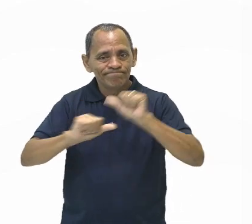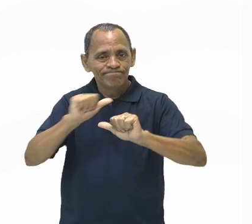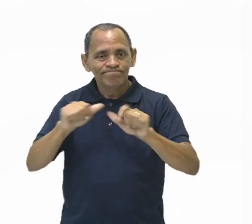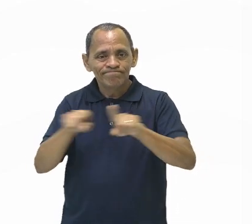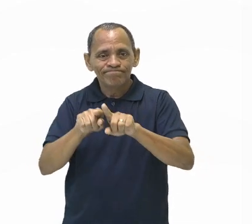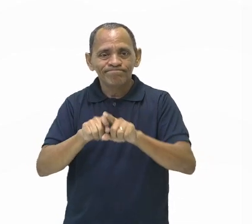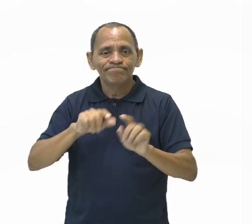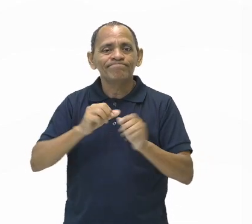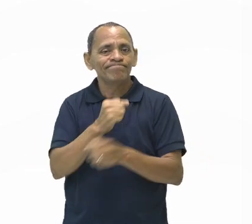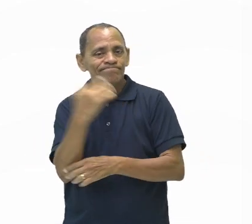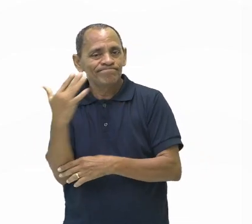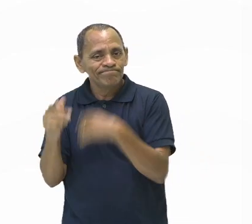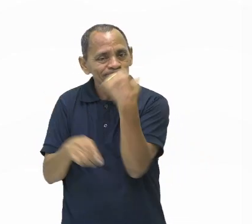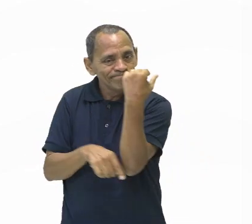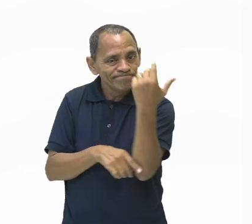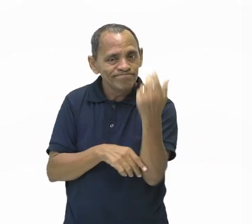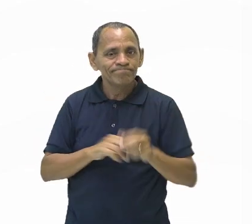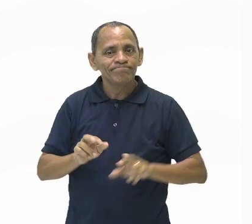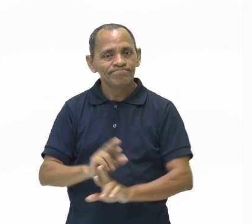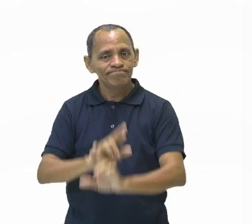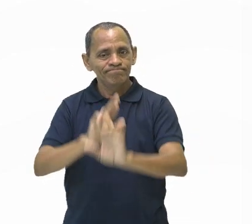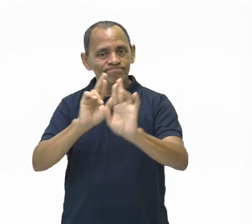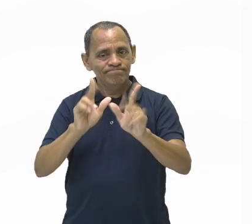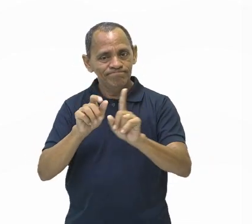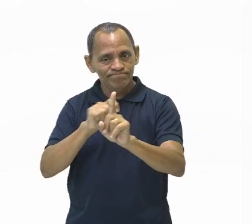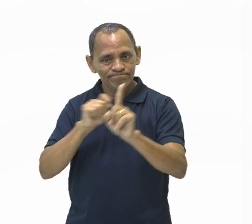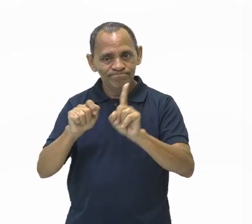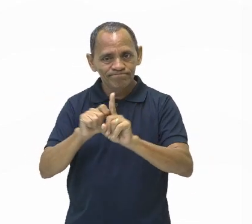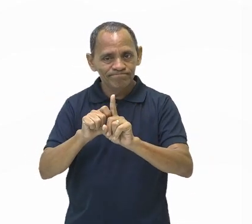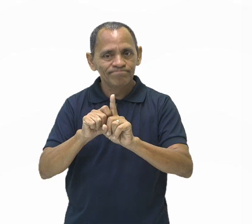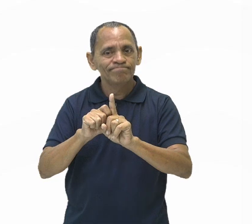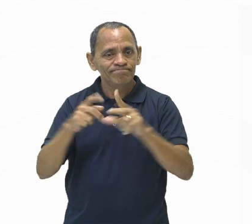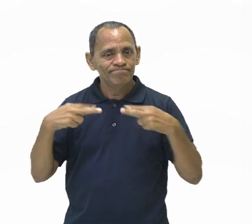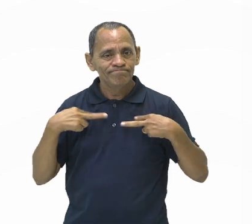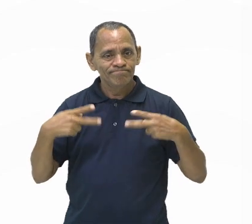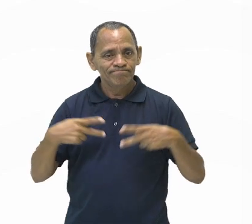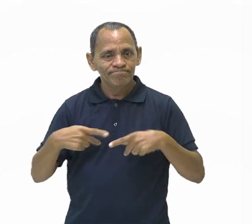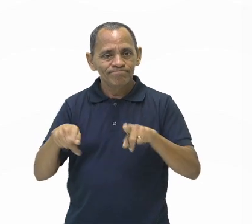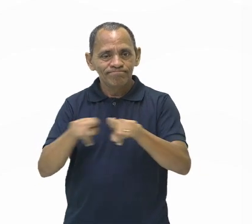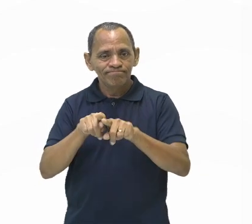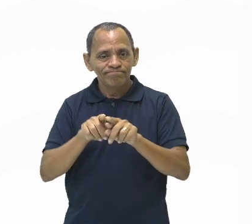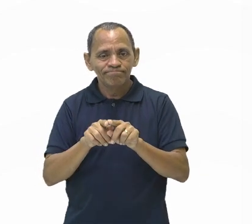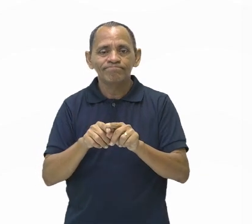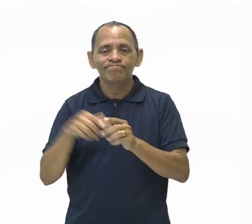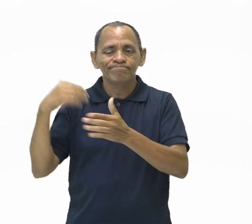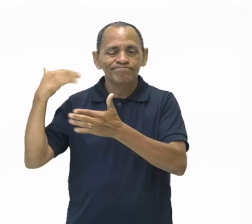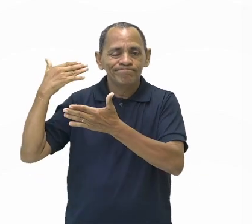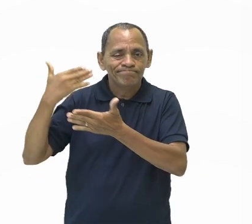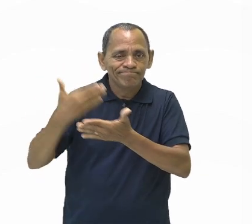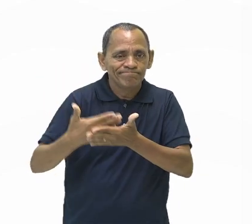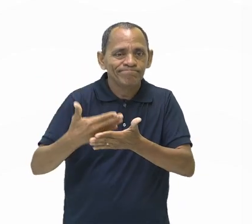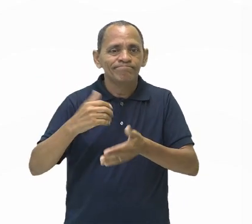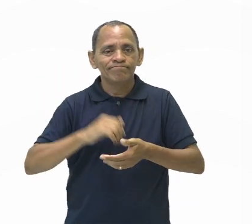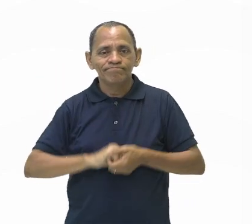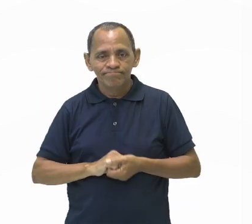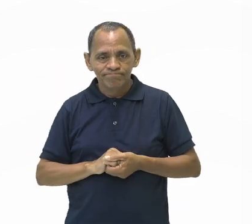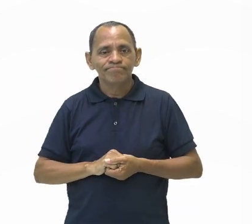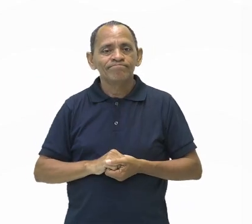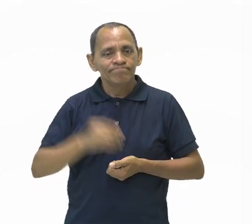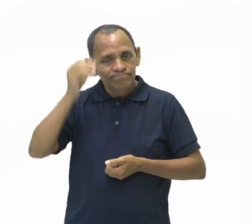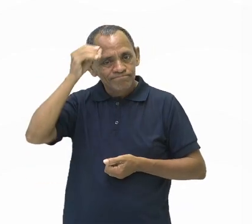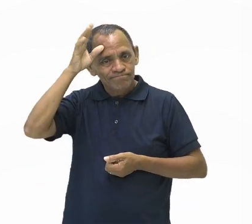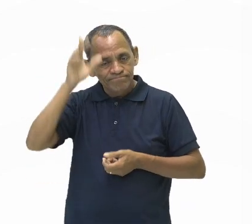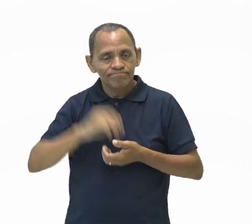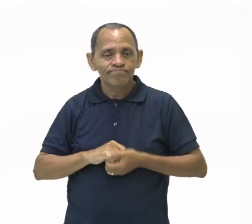e transformação da natureza pelas diferentes sociedades humanas ao longo do tempo. Compreensão